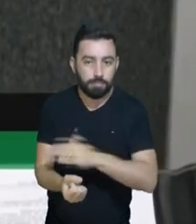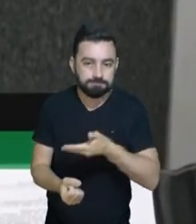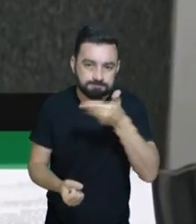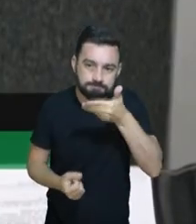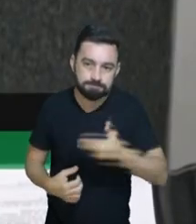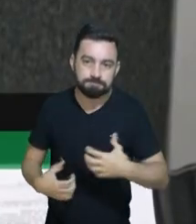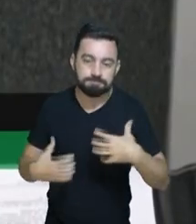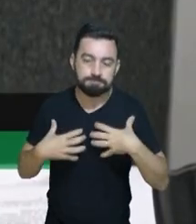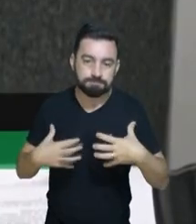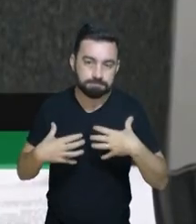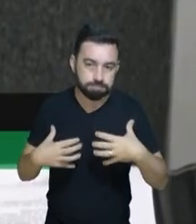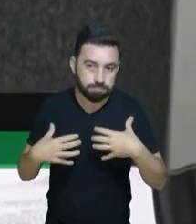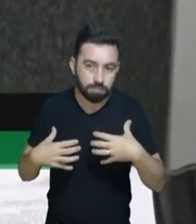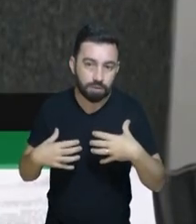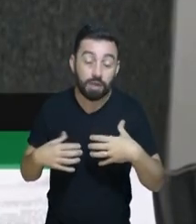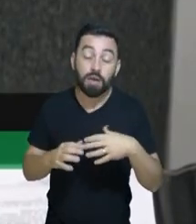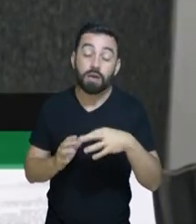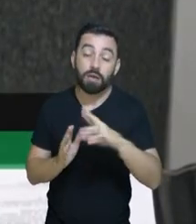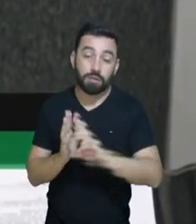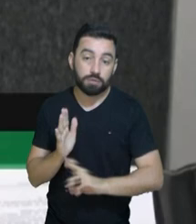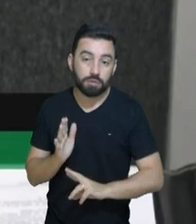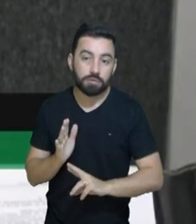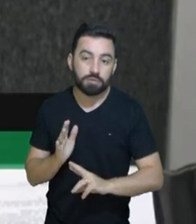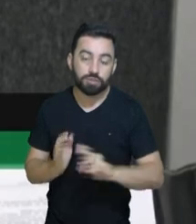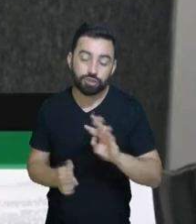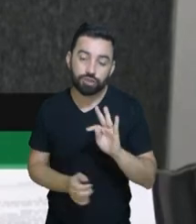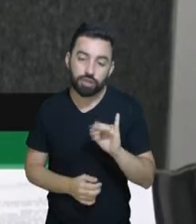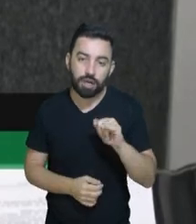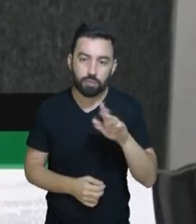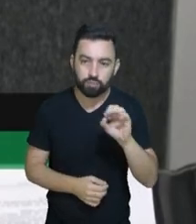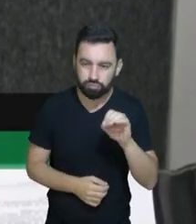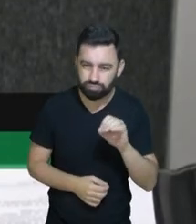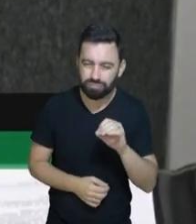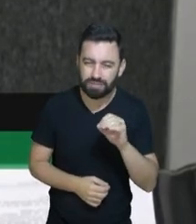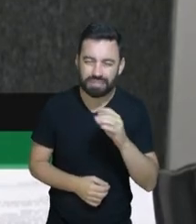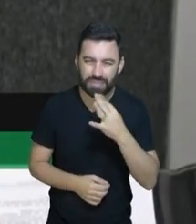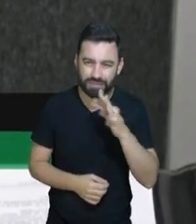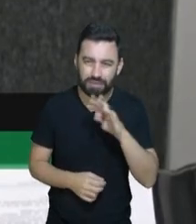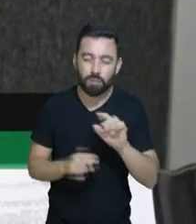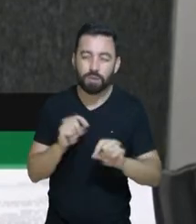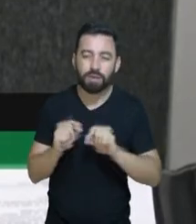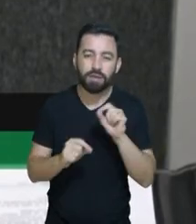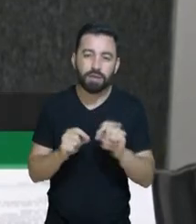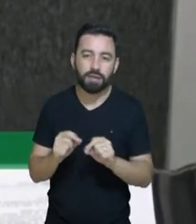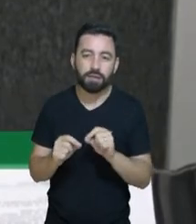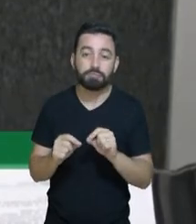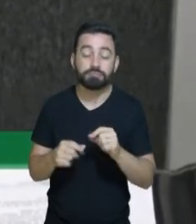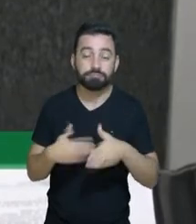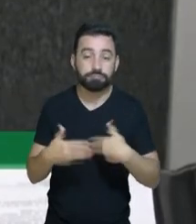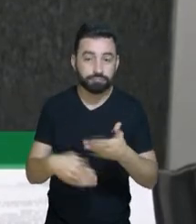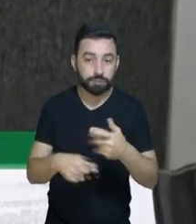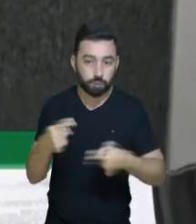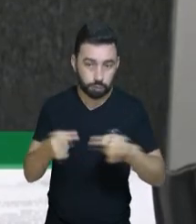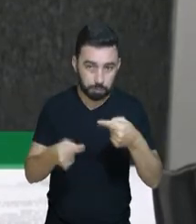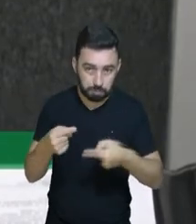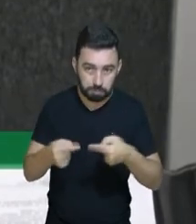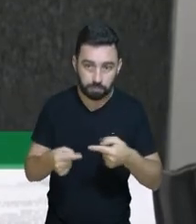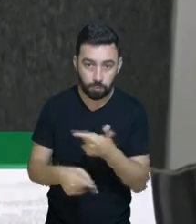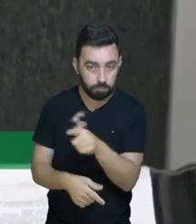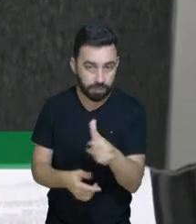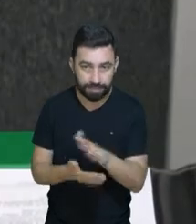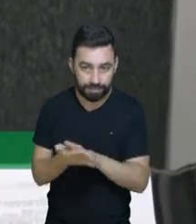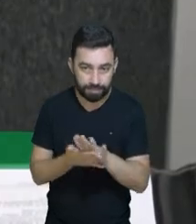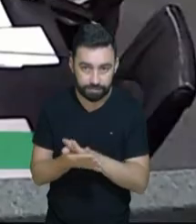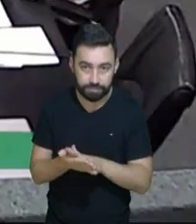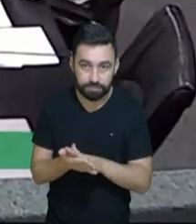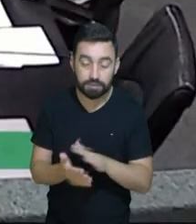deficiência projeto sobre a relatoria deputado Thiago zilha apresentou o pedido de diligência o qual coloco em discussão não havendo Quem Queira discutir em votação